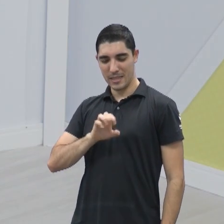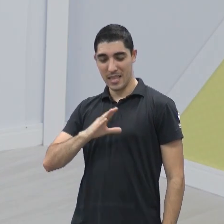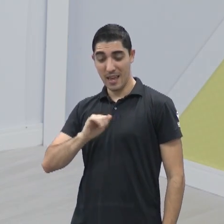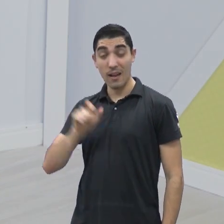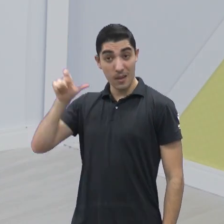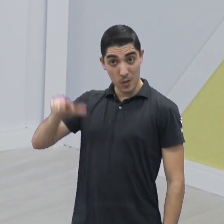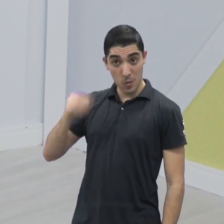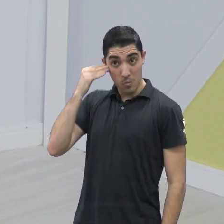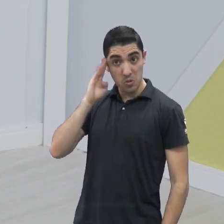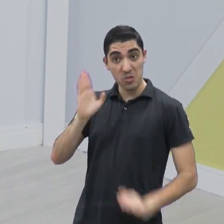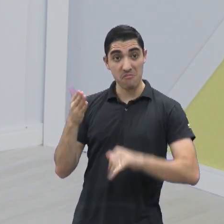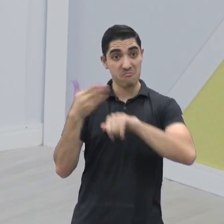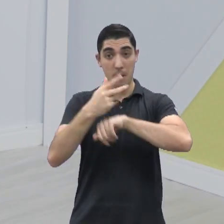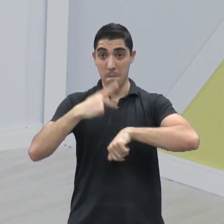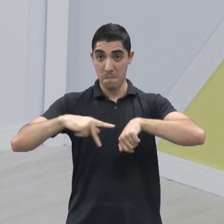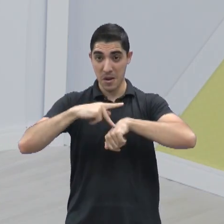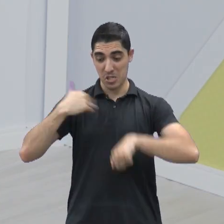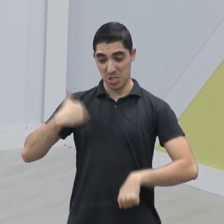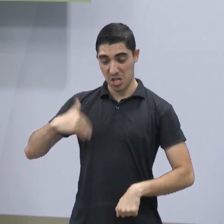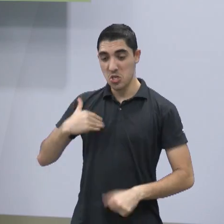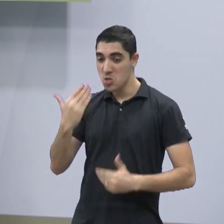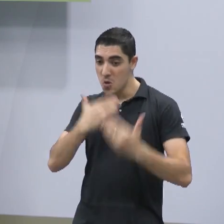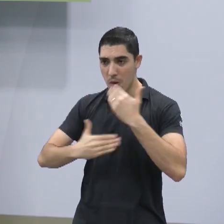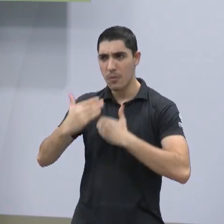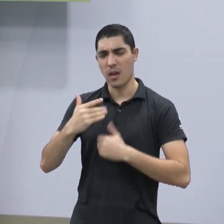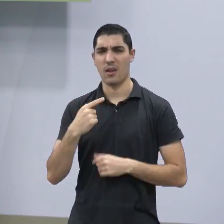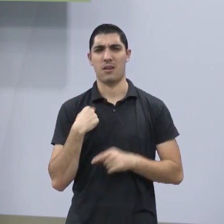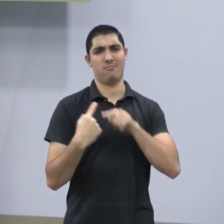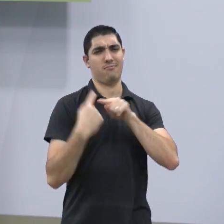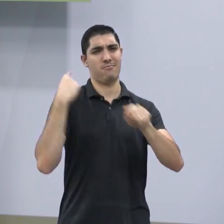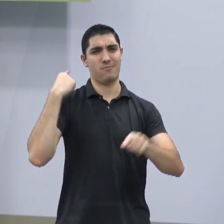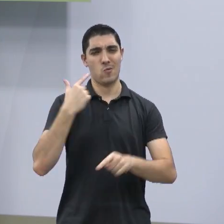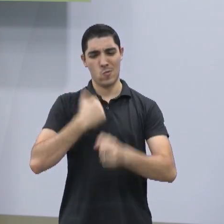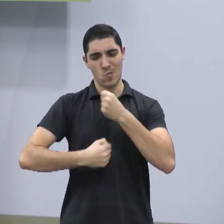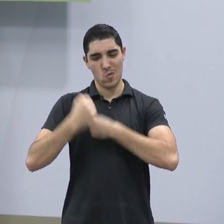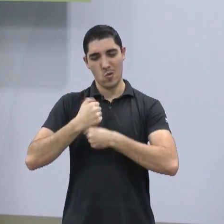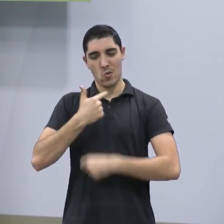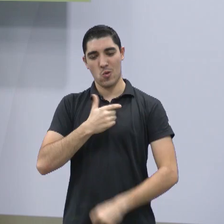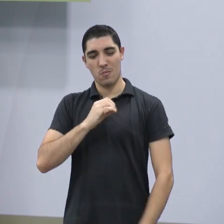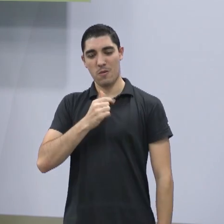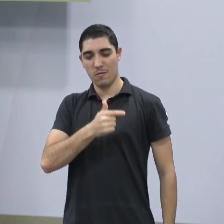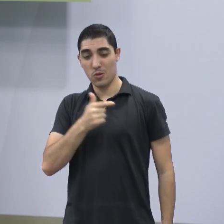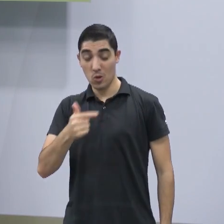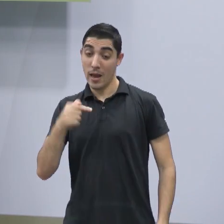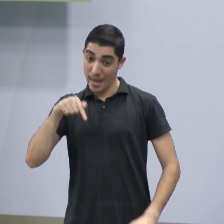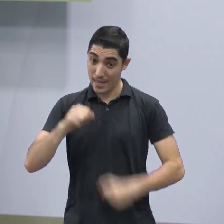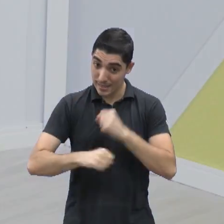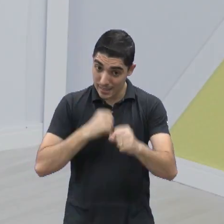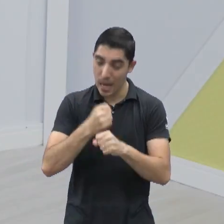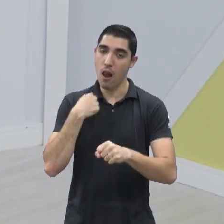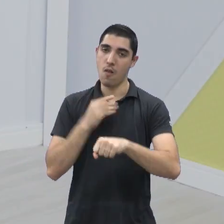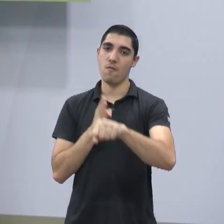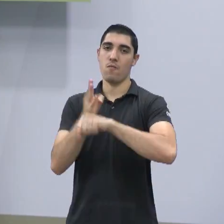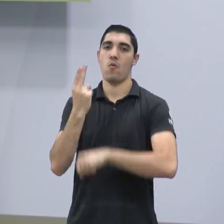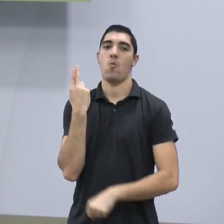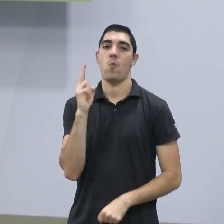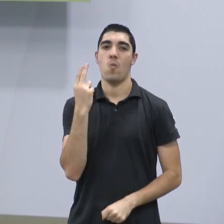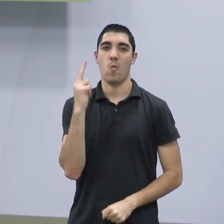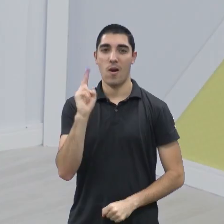com vários bistecões. Eu fui para a Argentina em 2022. Esse ano foi Uruguai, Montevideo.